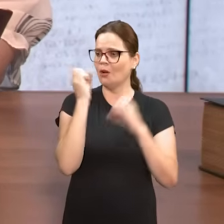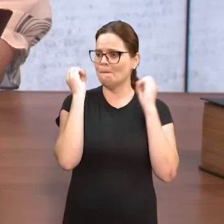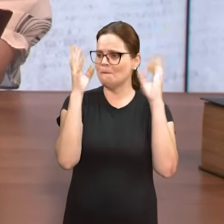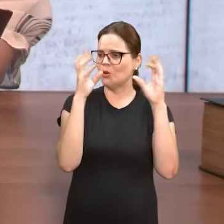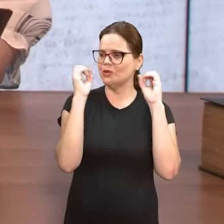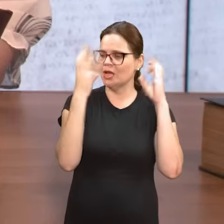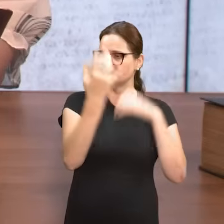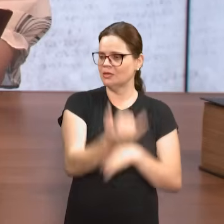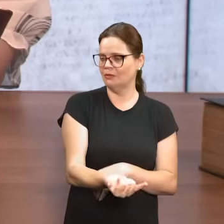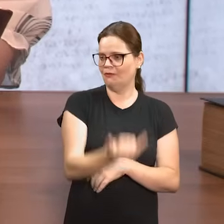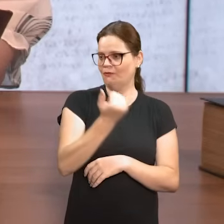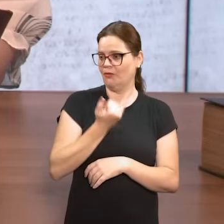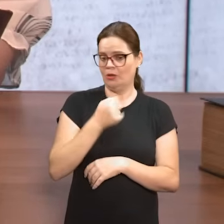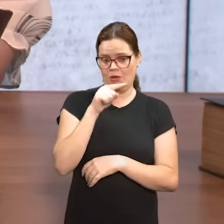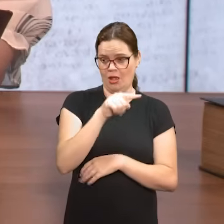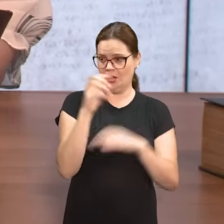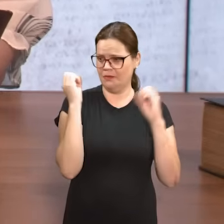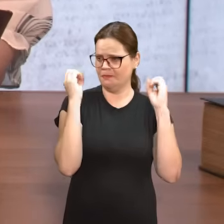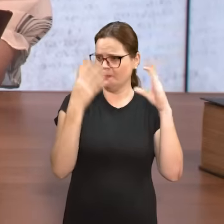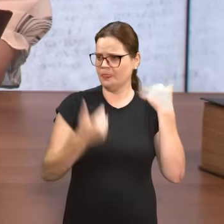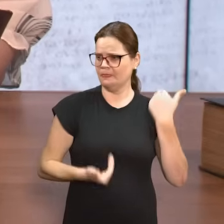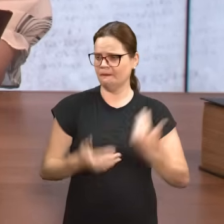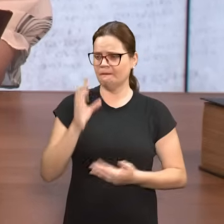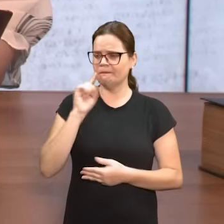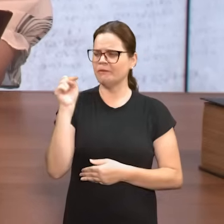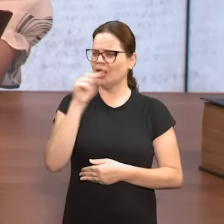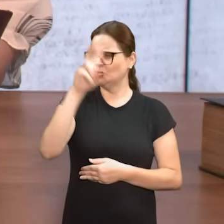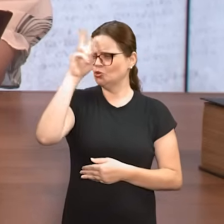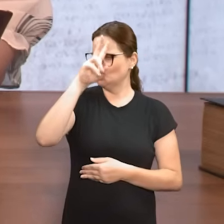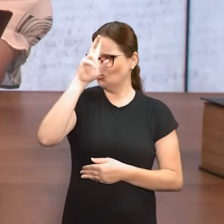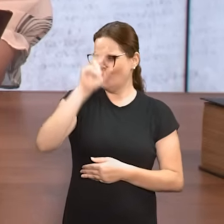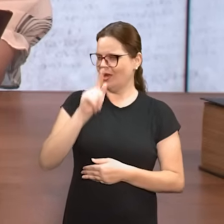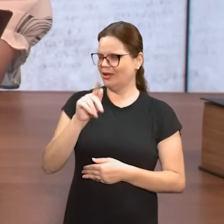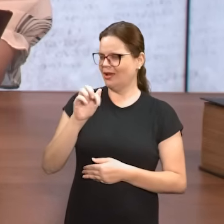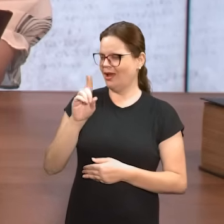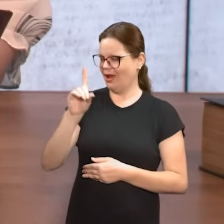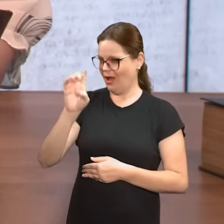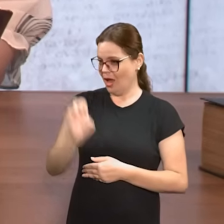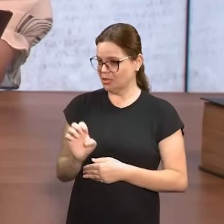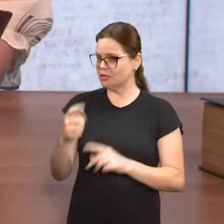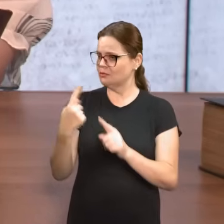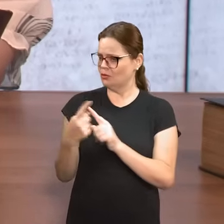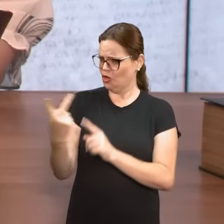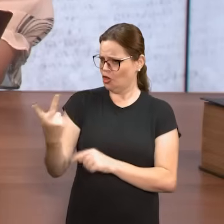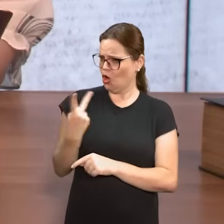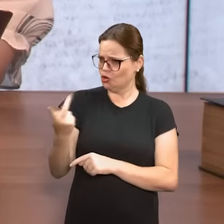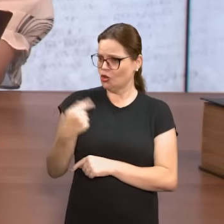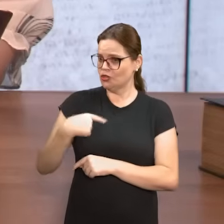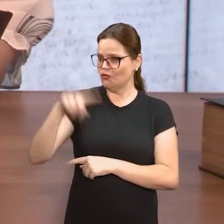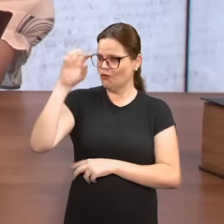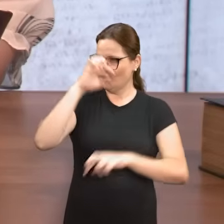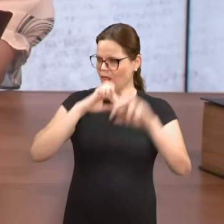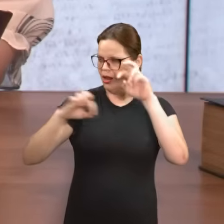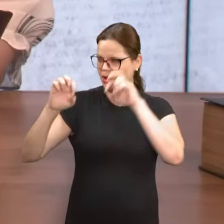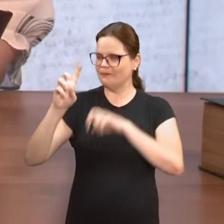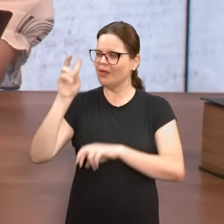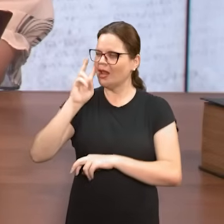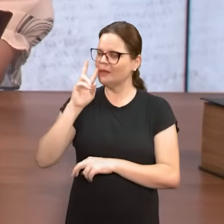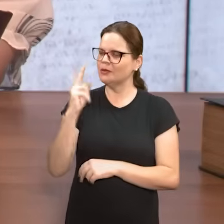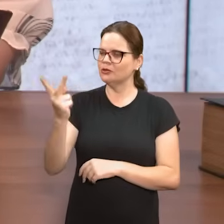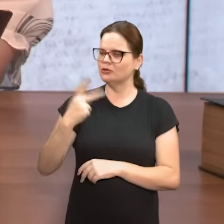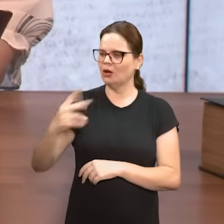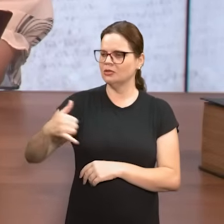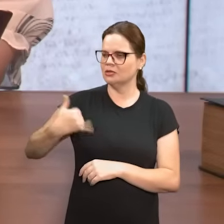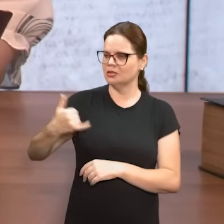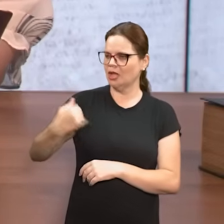Moisés, homem de Deus, em Cádiz Barneia, por causa de mim e de ti. Da idade de 40